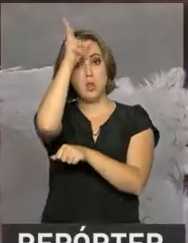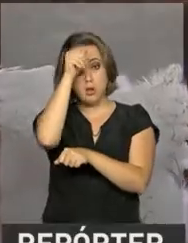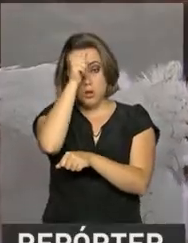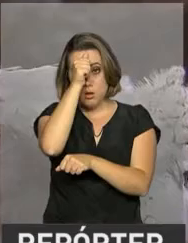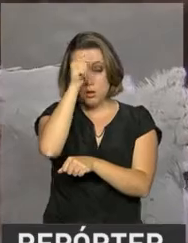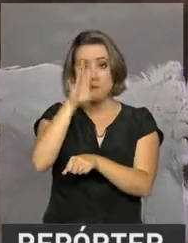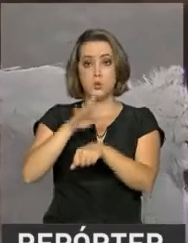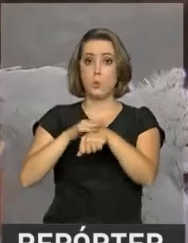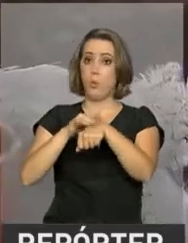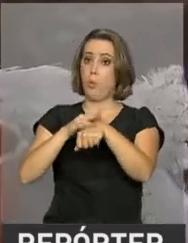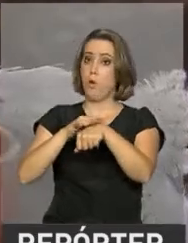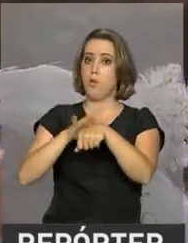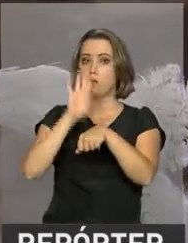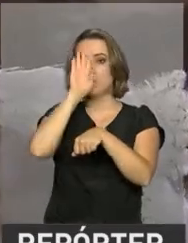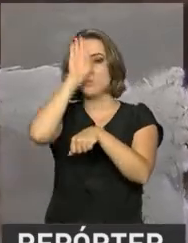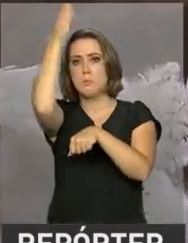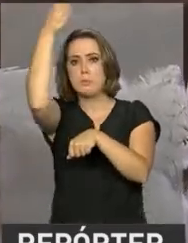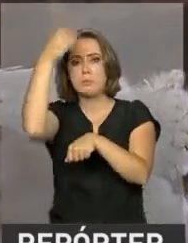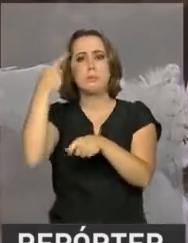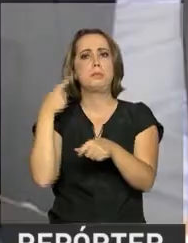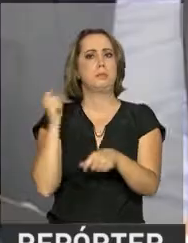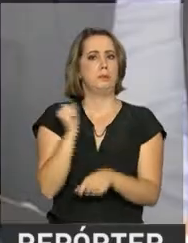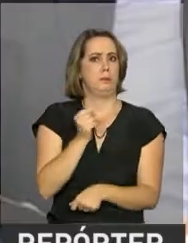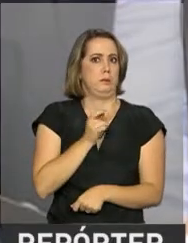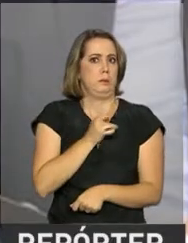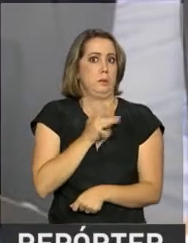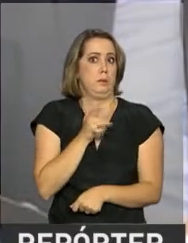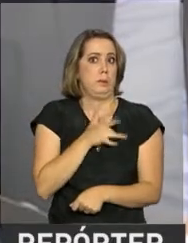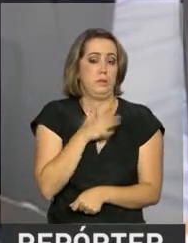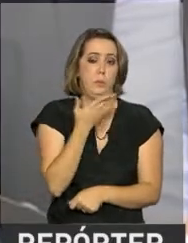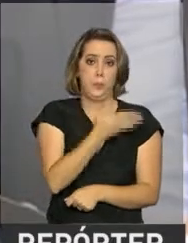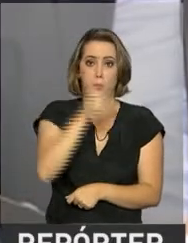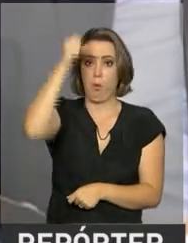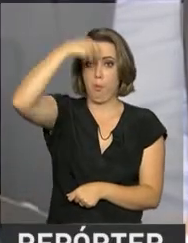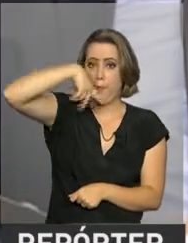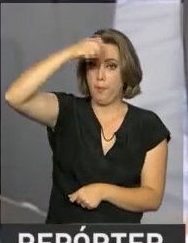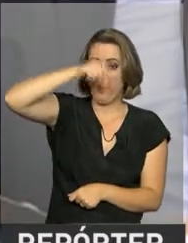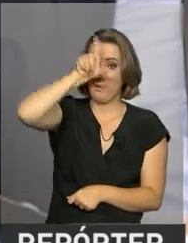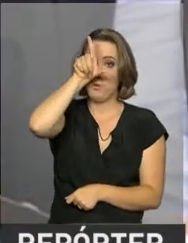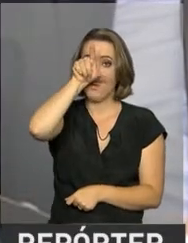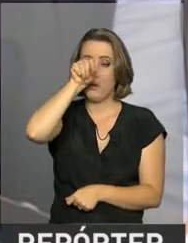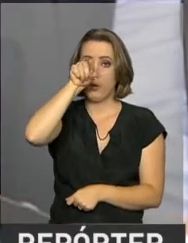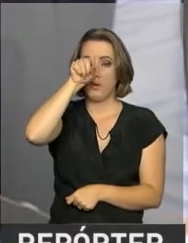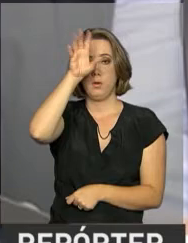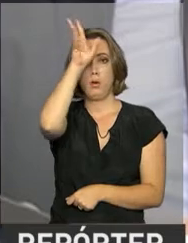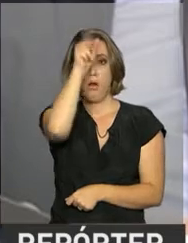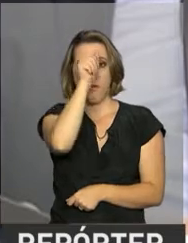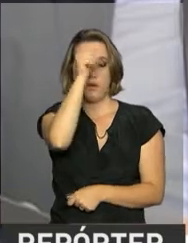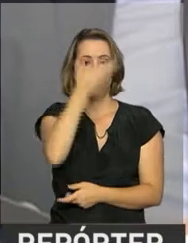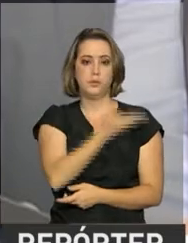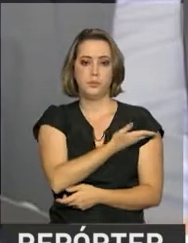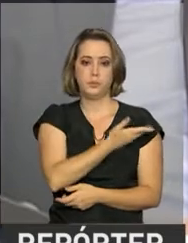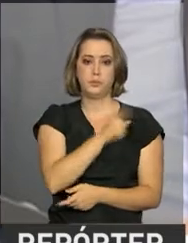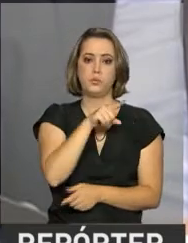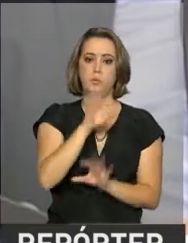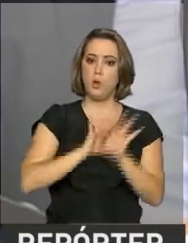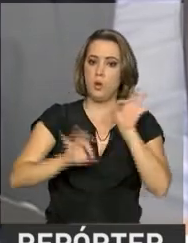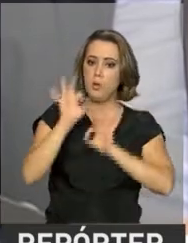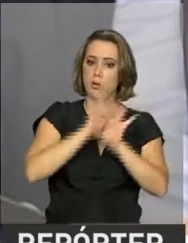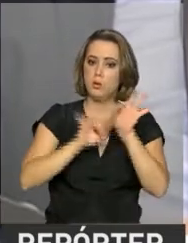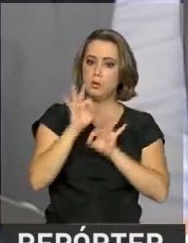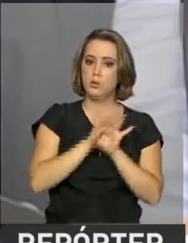da mais temida delas a gripe aviária então trabalho bastante organizado como o setor é para fazer um brasil